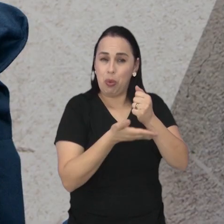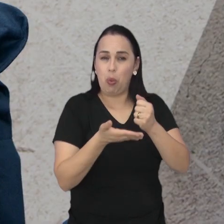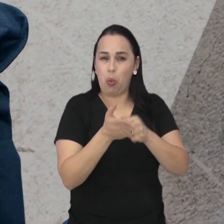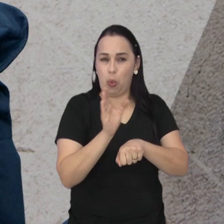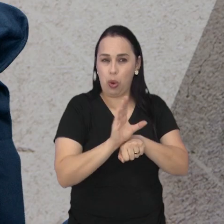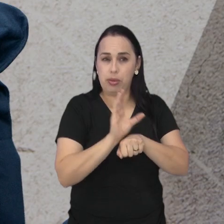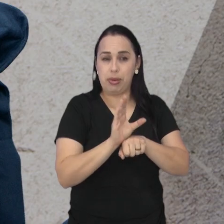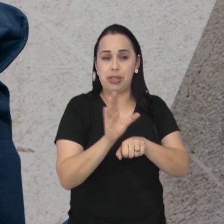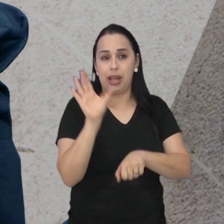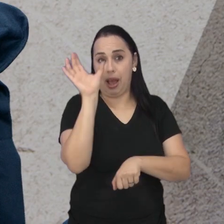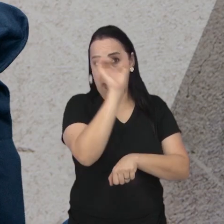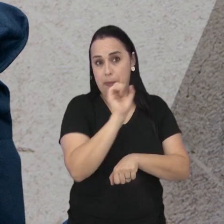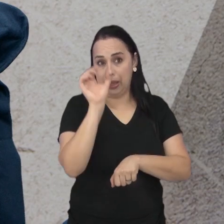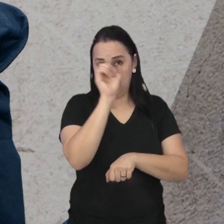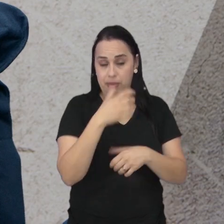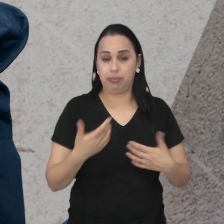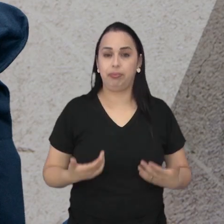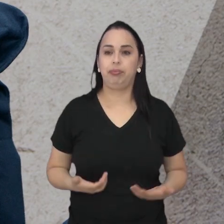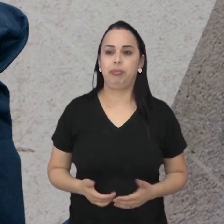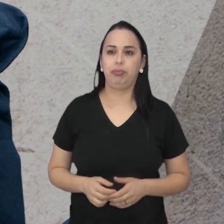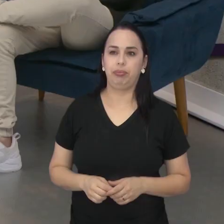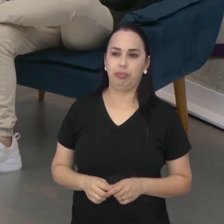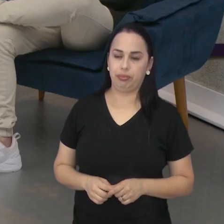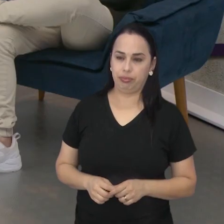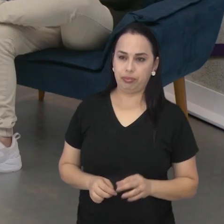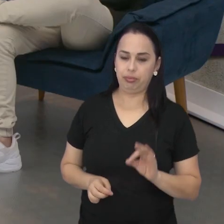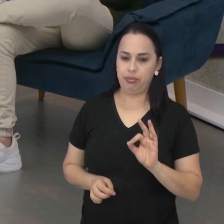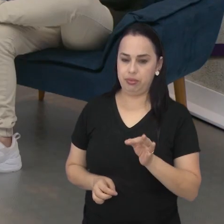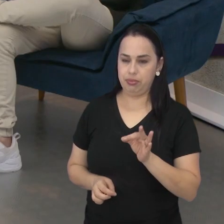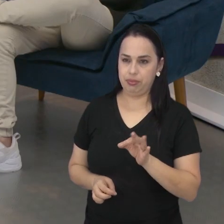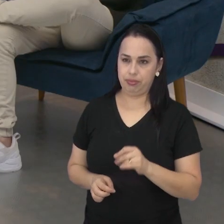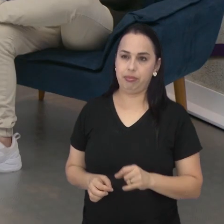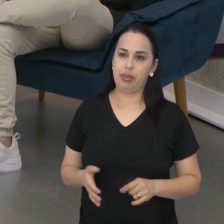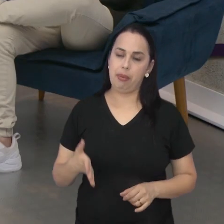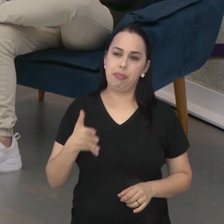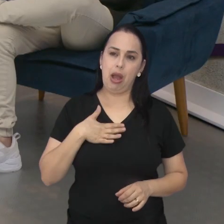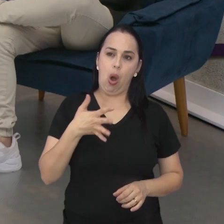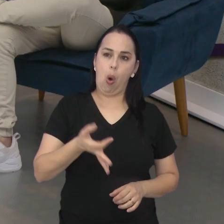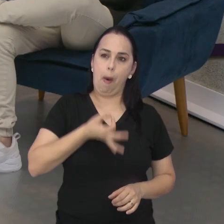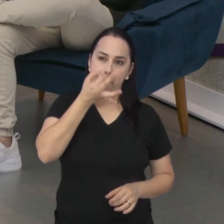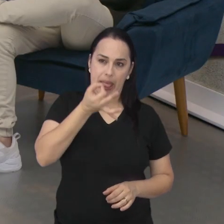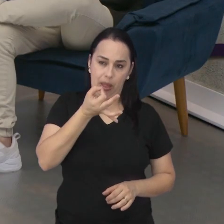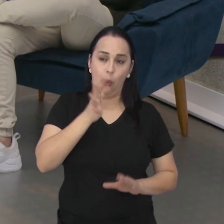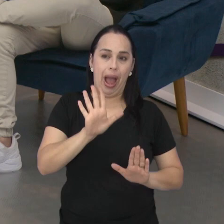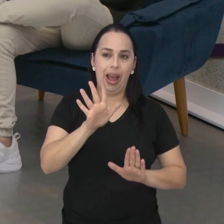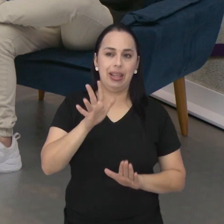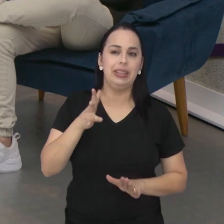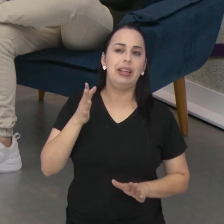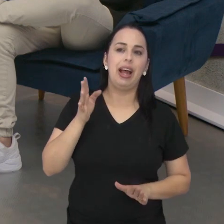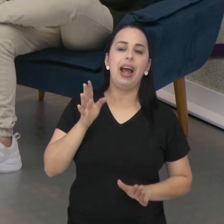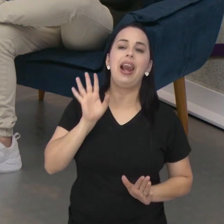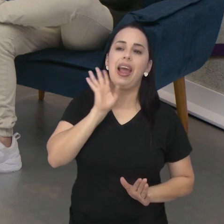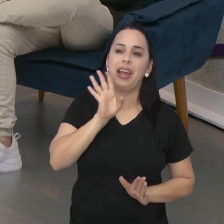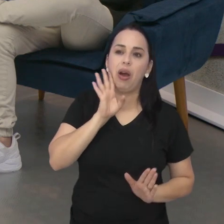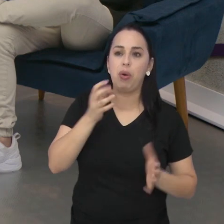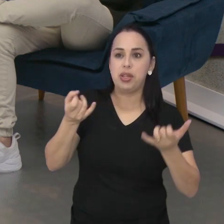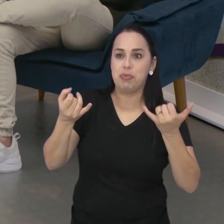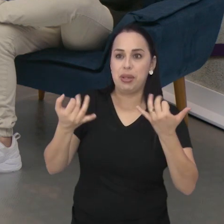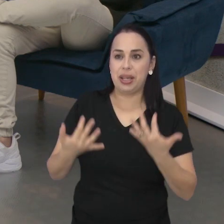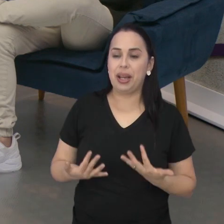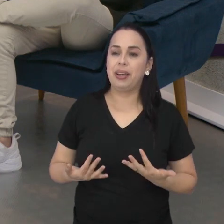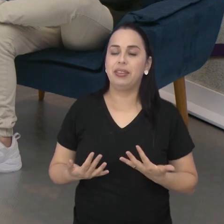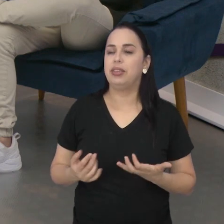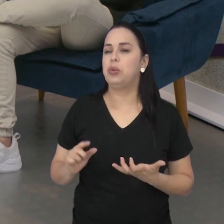estar estudando, e essa é uma delas. E eu acho que é legal a gente falar também